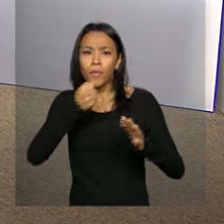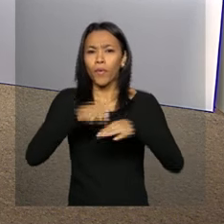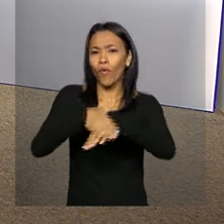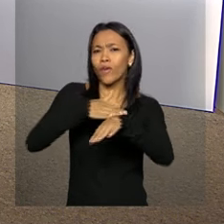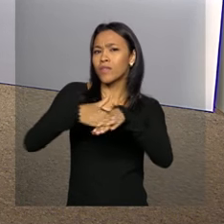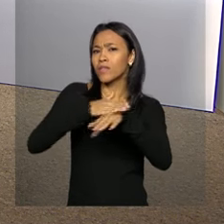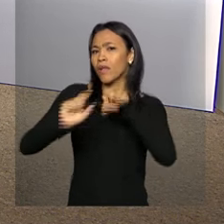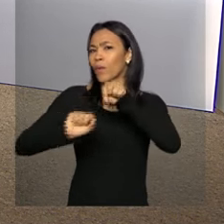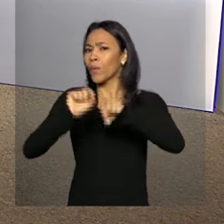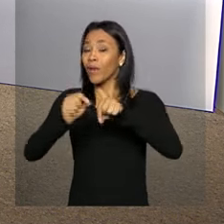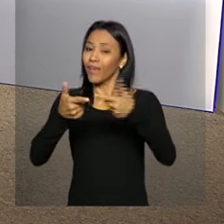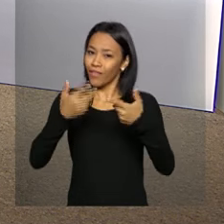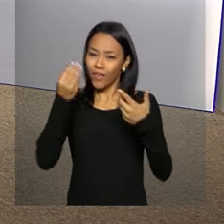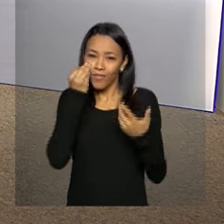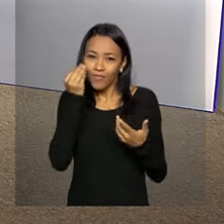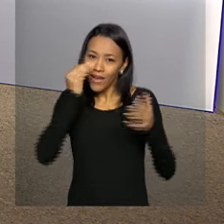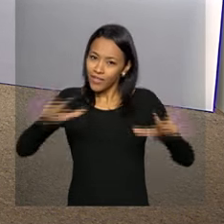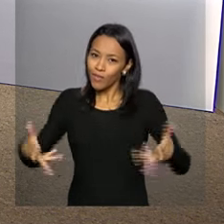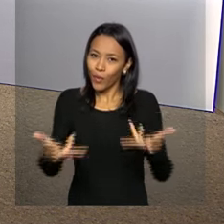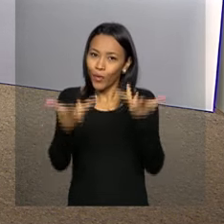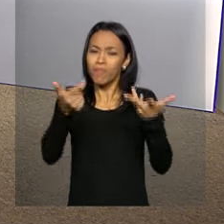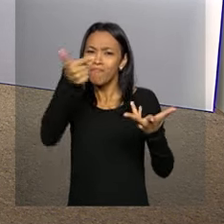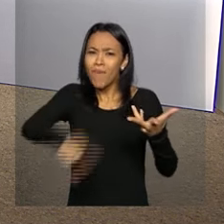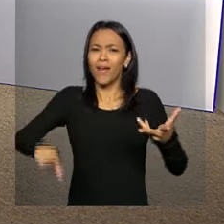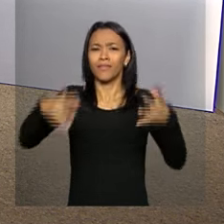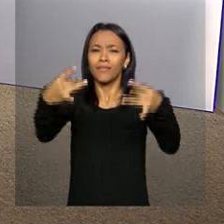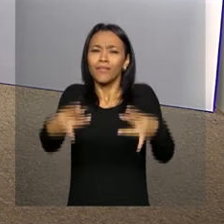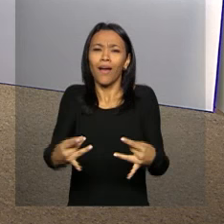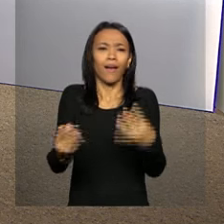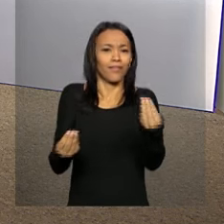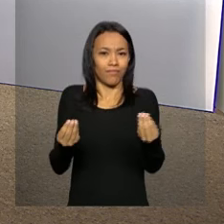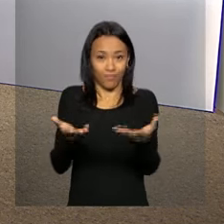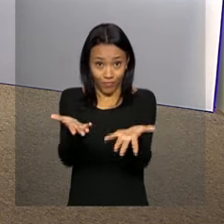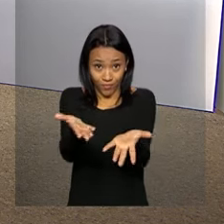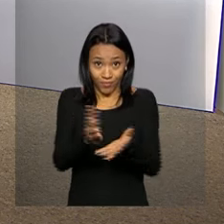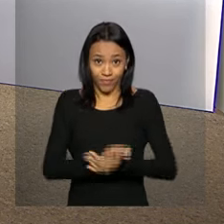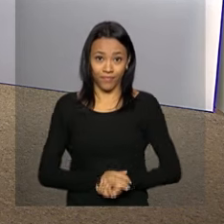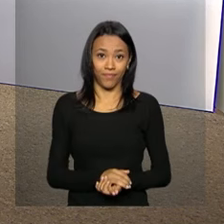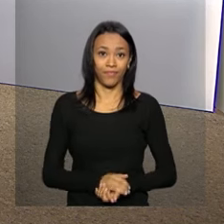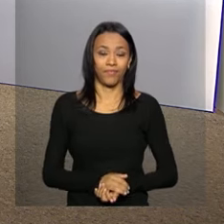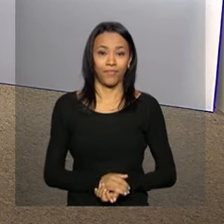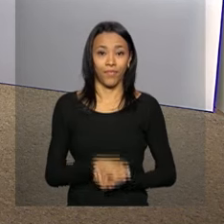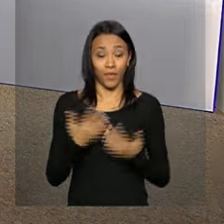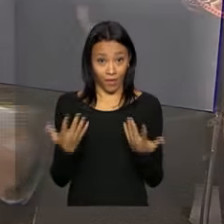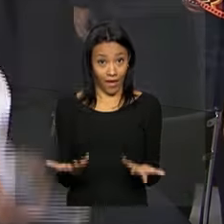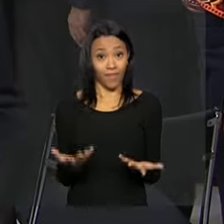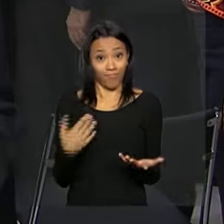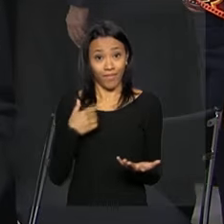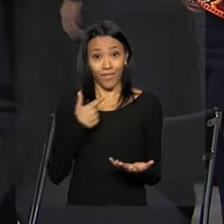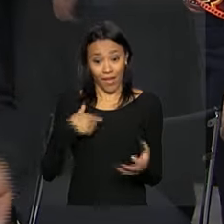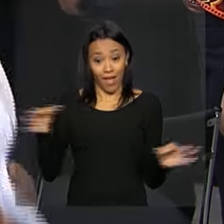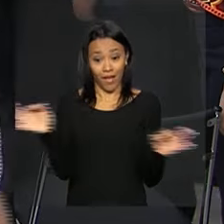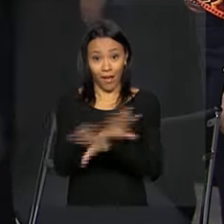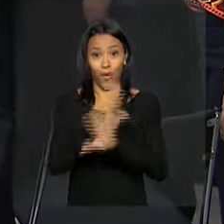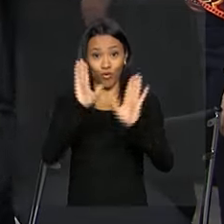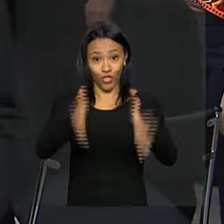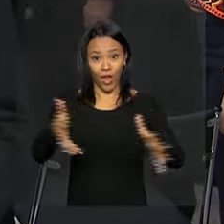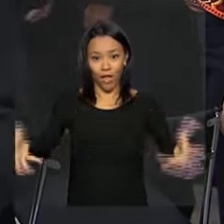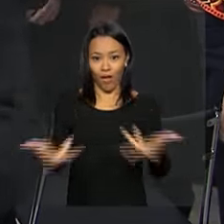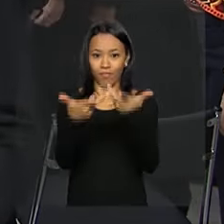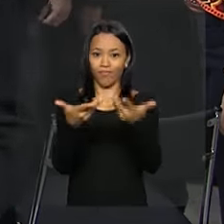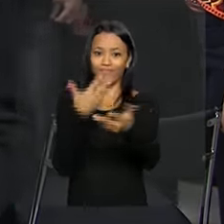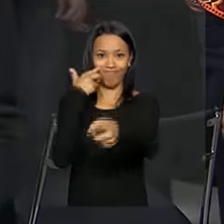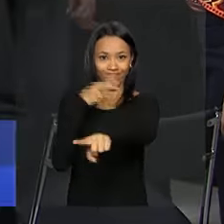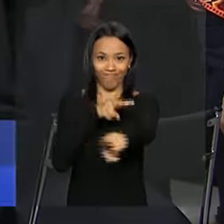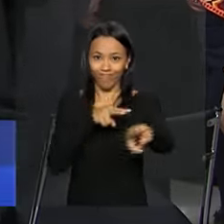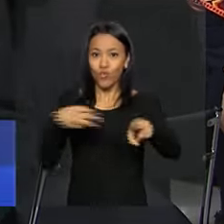João Pedro Neto, que acompanhou a cerimônia e tem mais informações para a gente. João? Bom, Jaime, pois é, acabou de acabar aí a cerimônia de posse